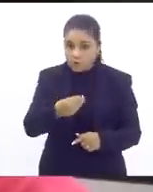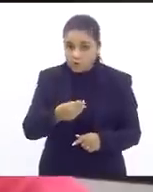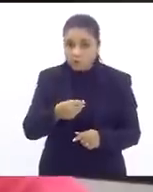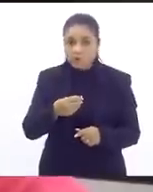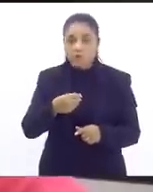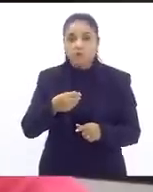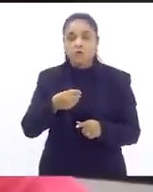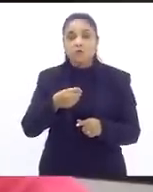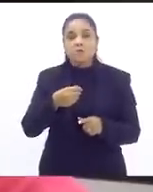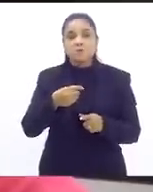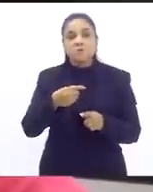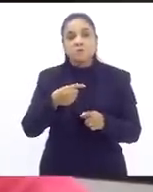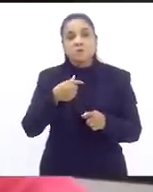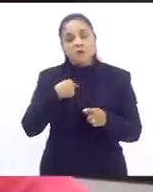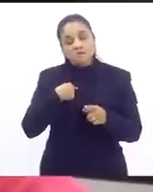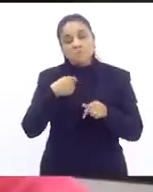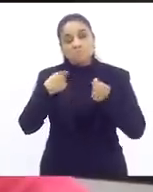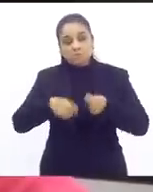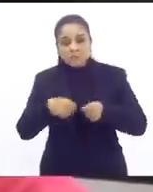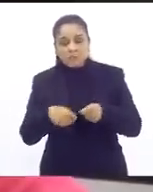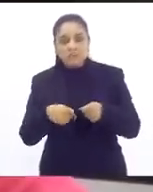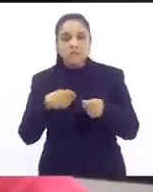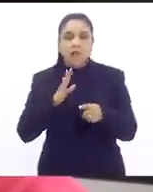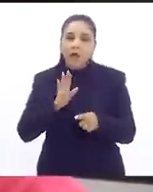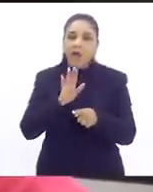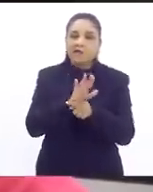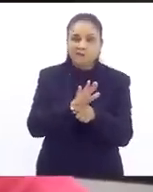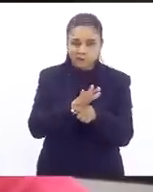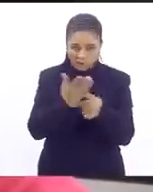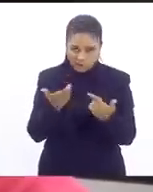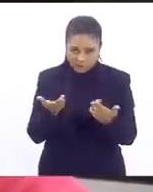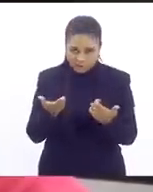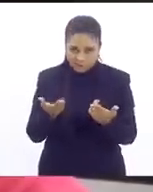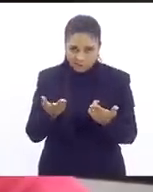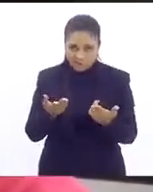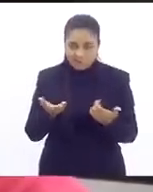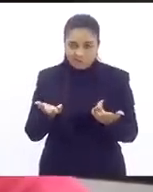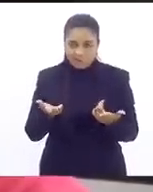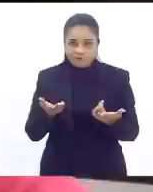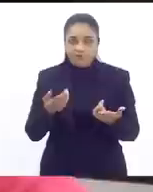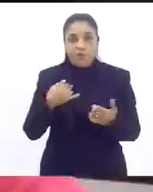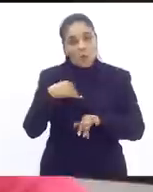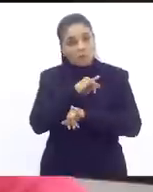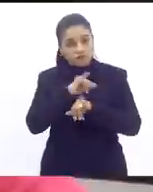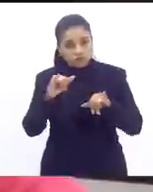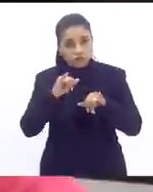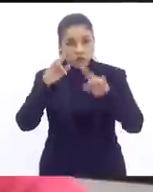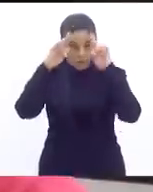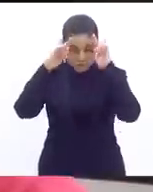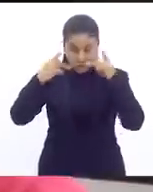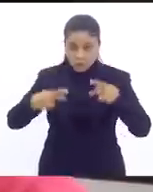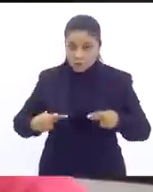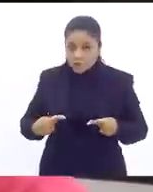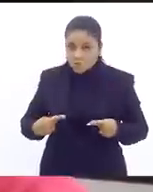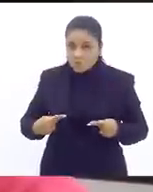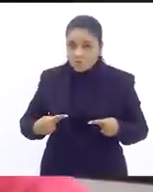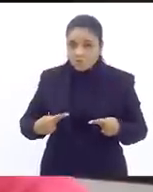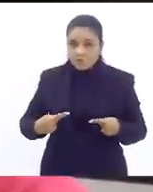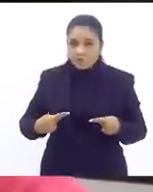os mesmos tem momentos que depende de mim Então o que eu tenho a dizer aqui como ser humano